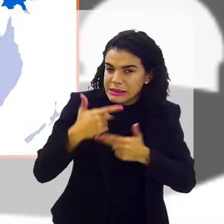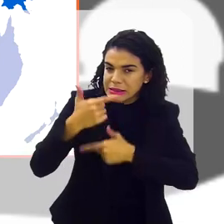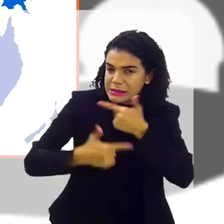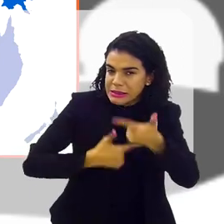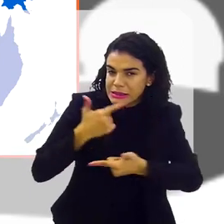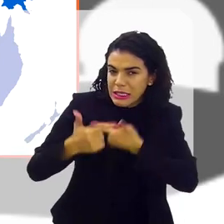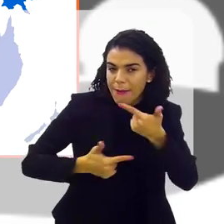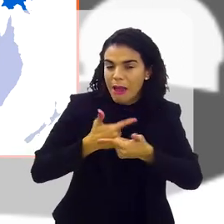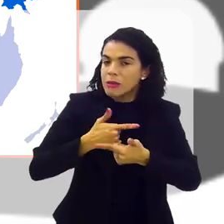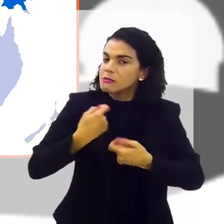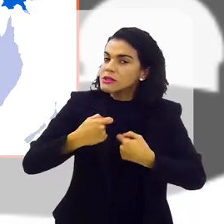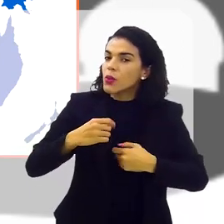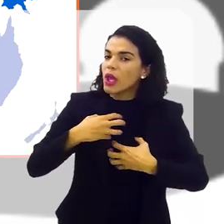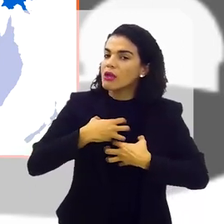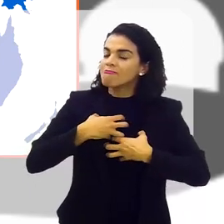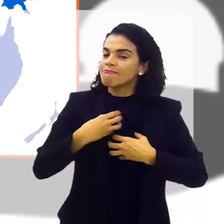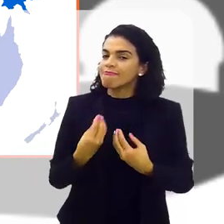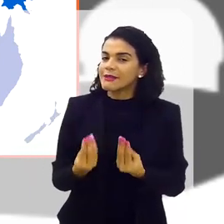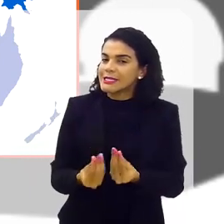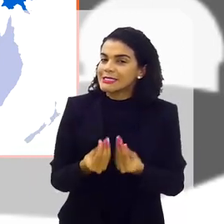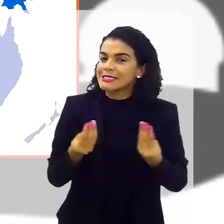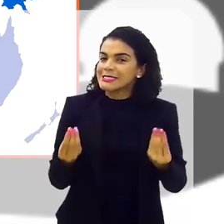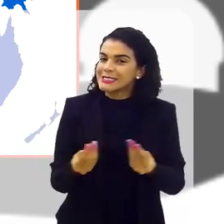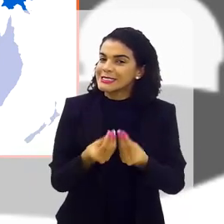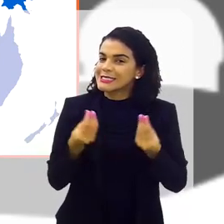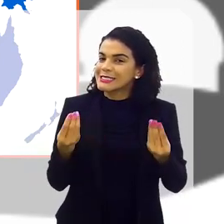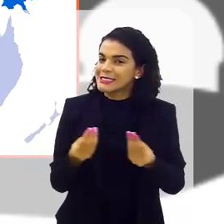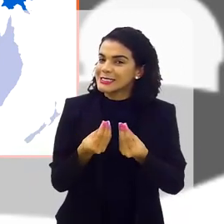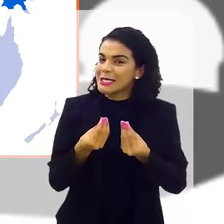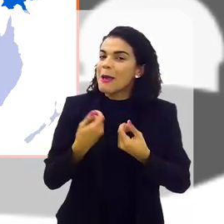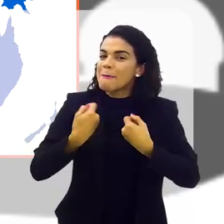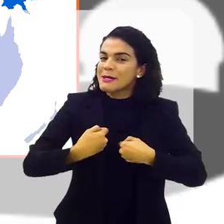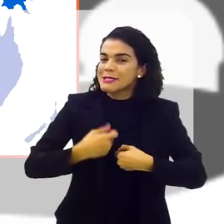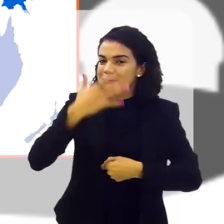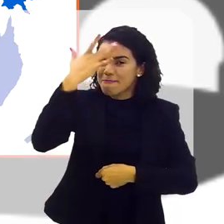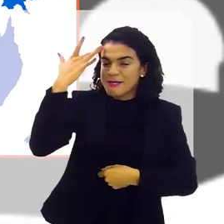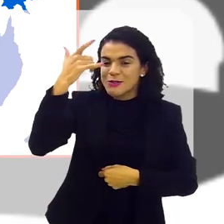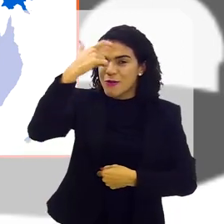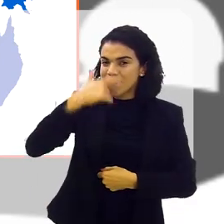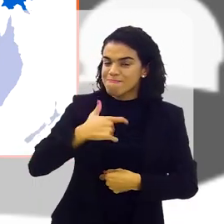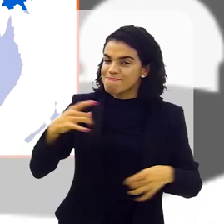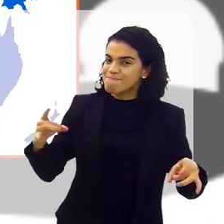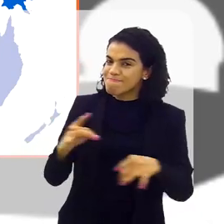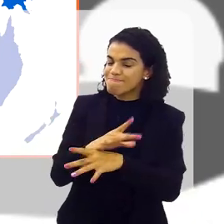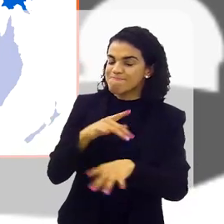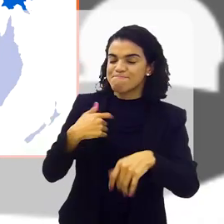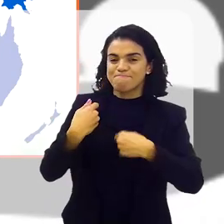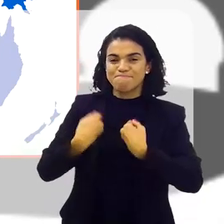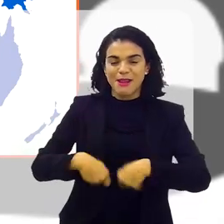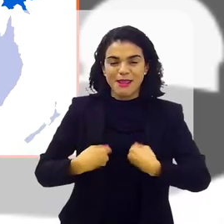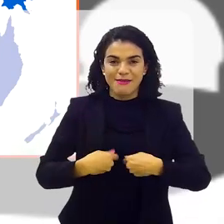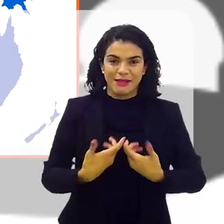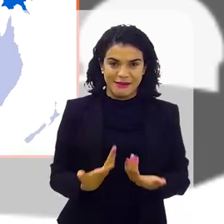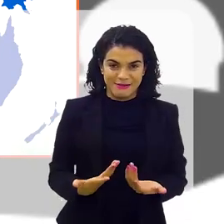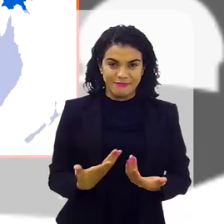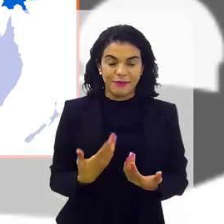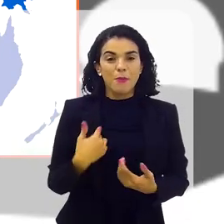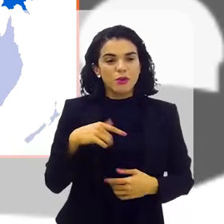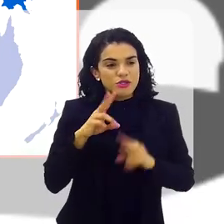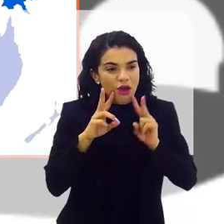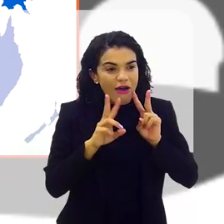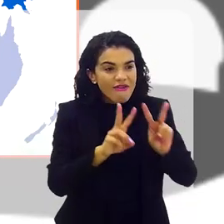tem que ter esse tipo de sensibilidade tem que ser uma pessoa extremamente preparada por isso que toca tanto meu coração ver